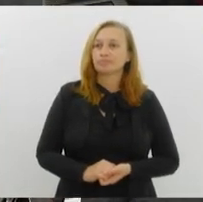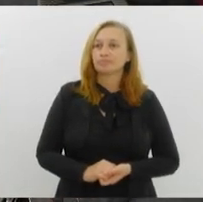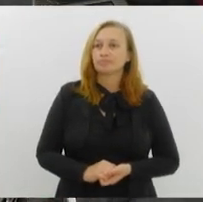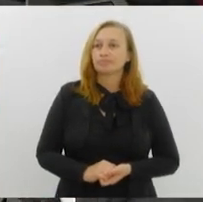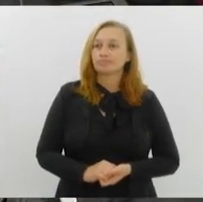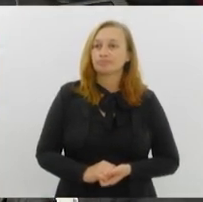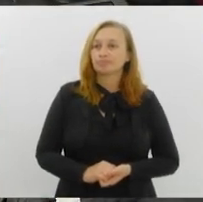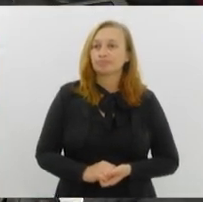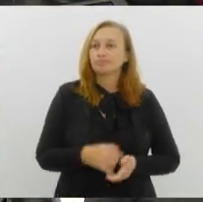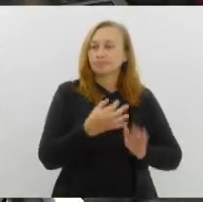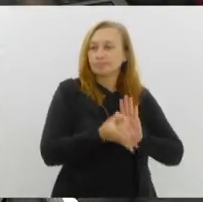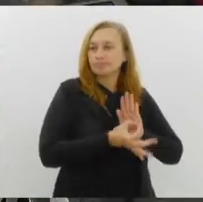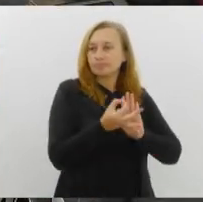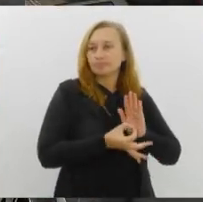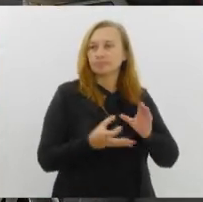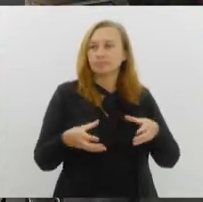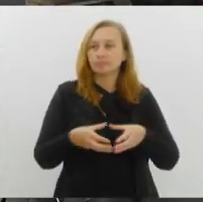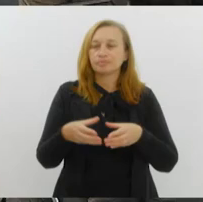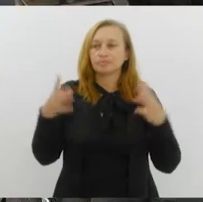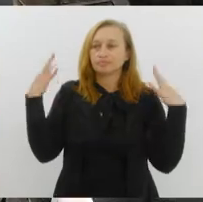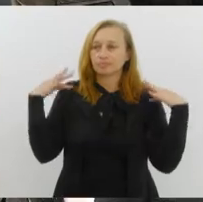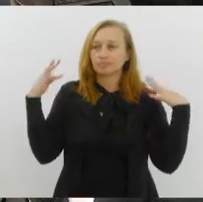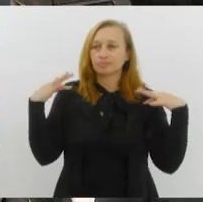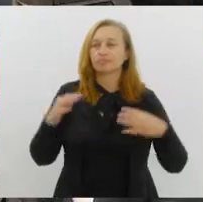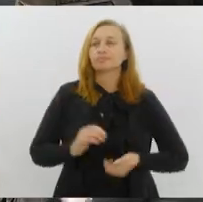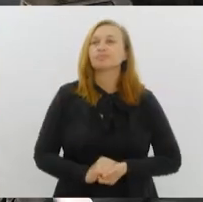Para emitir parecer pela Comissão de Turismo.